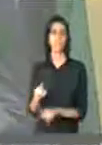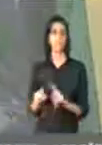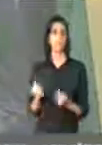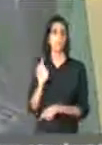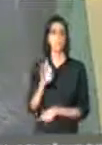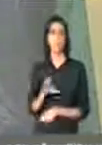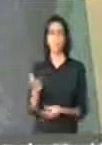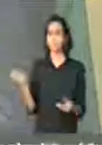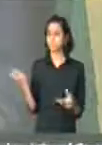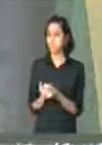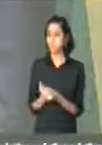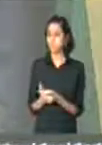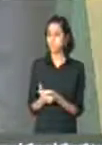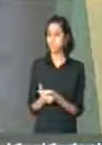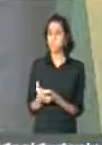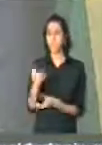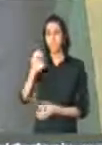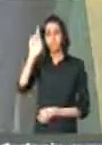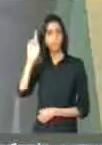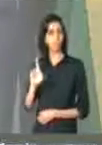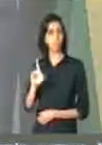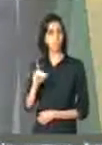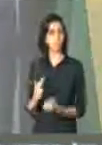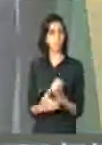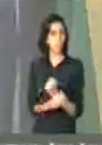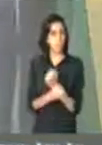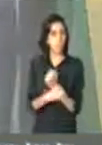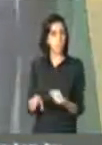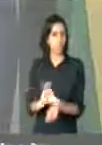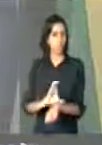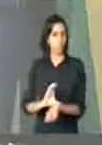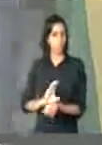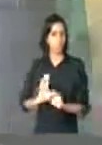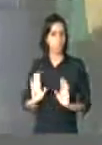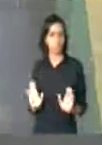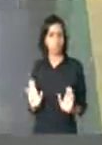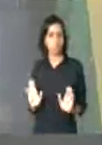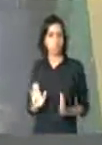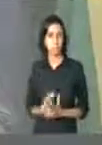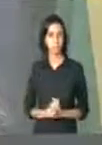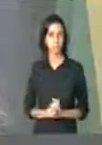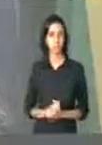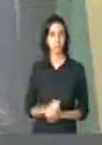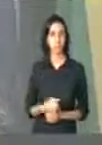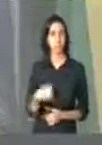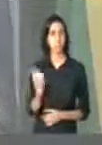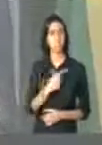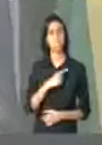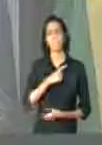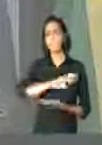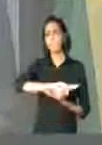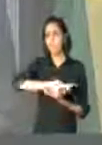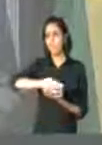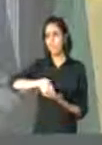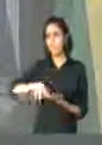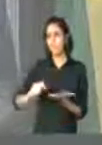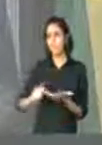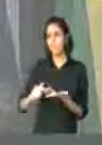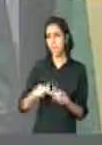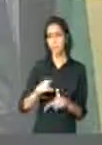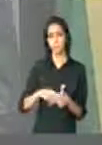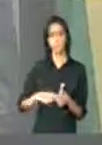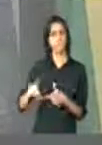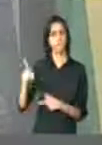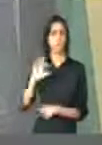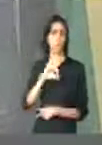sim buscar o seu direito, que é garantido pela Constituição. Nós temos diversos problemas na polícia, nós temos